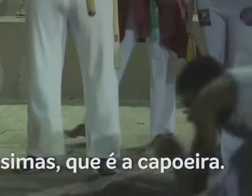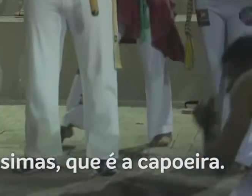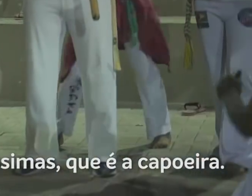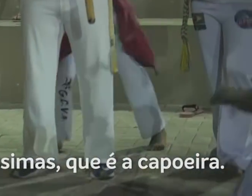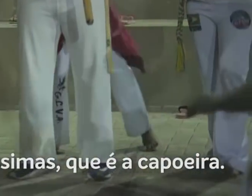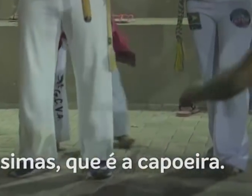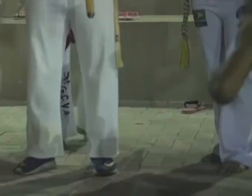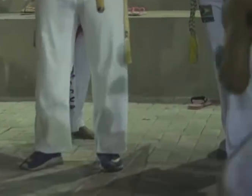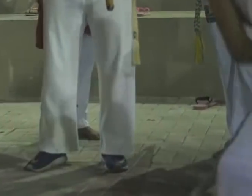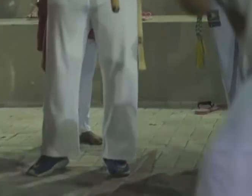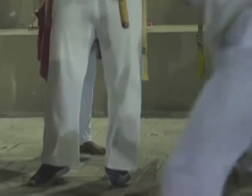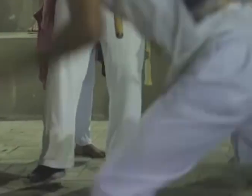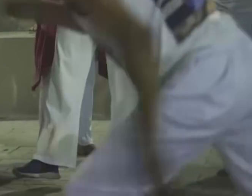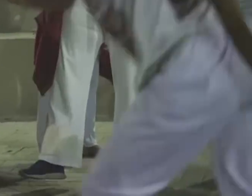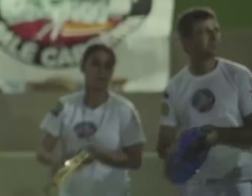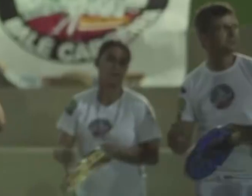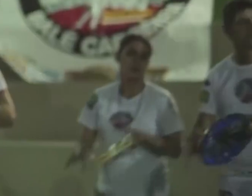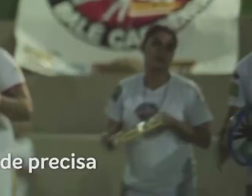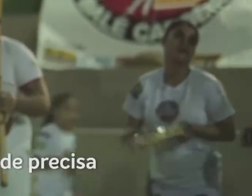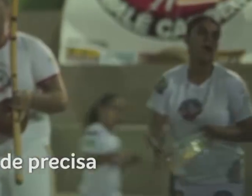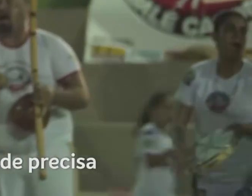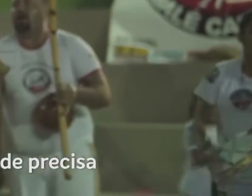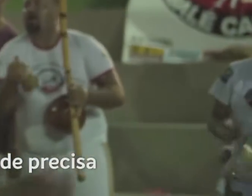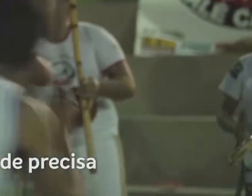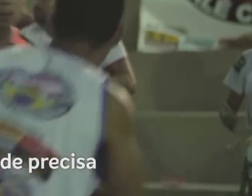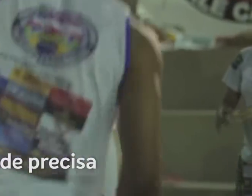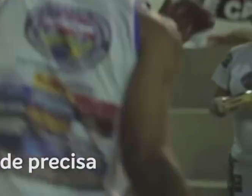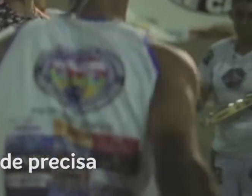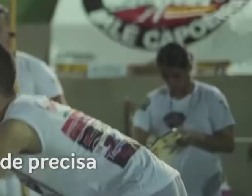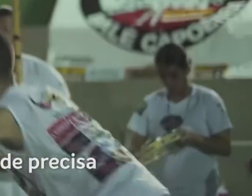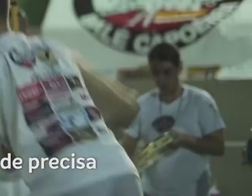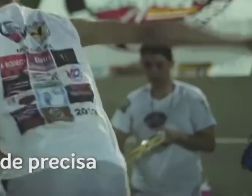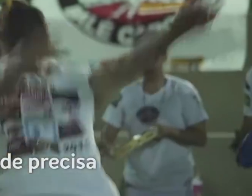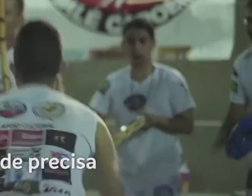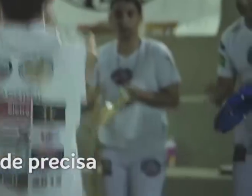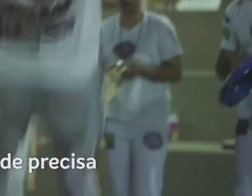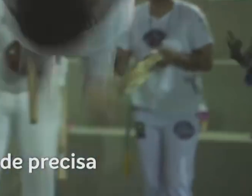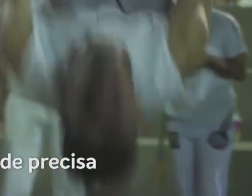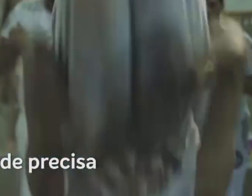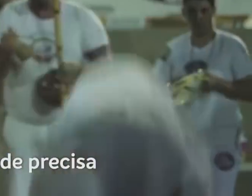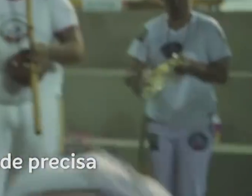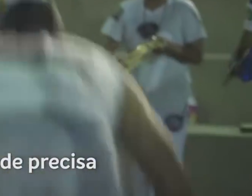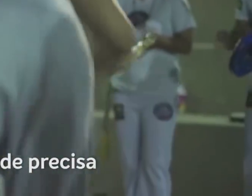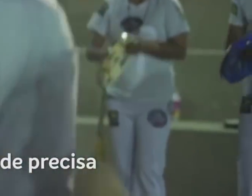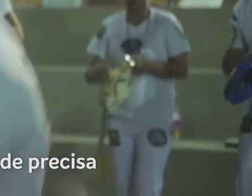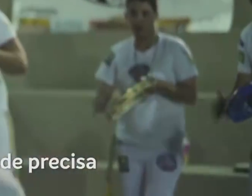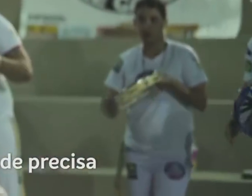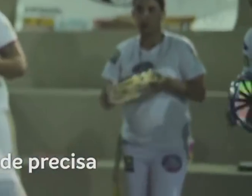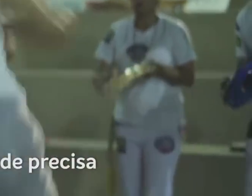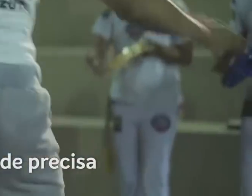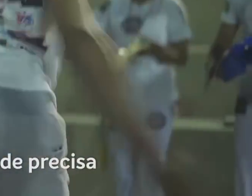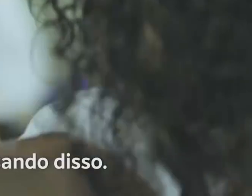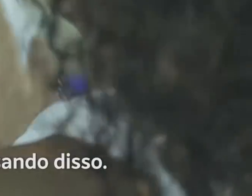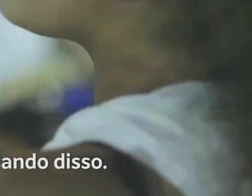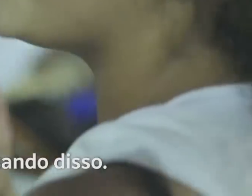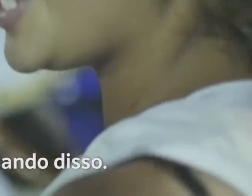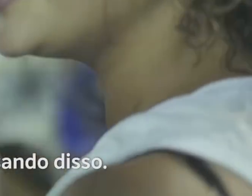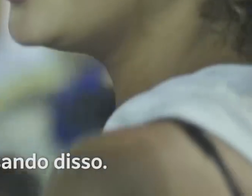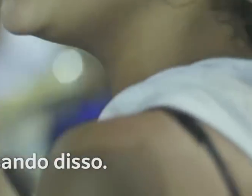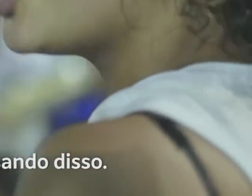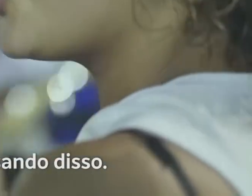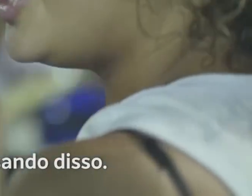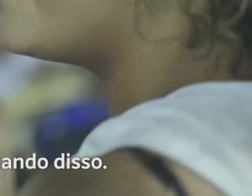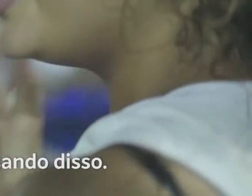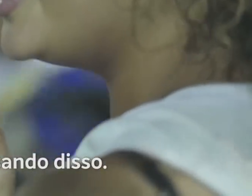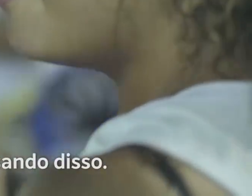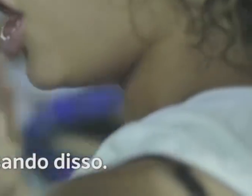que é a capoeira. A capoeira resgata, ela faz o trabalho que a comunidade precisa. E o Monte Bom